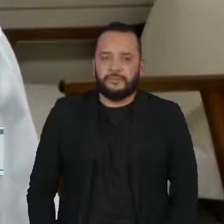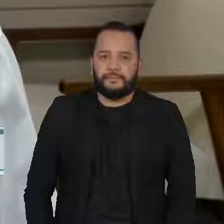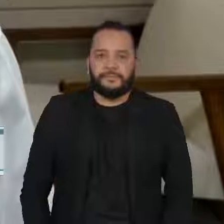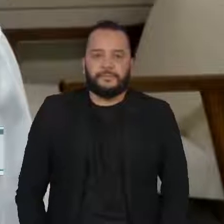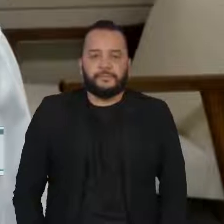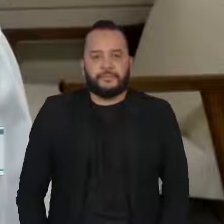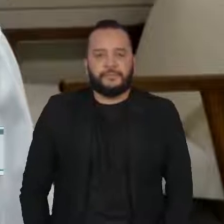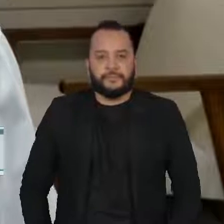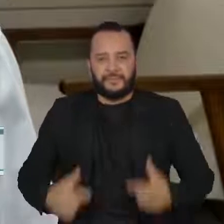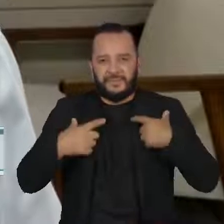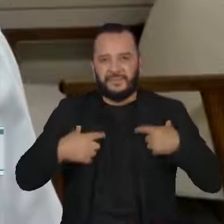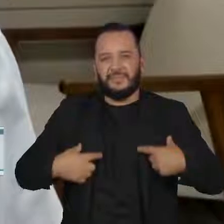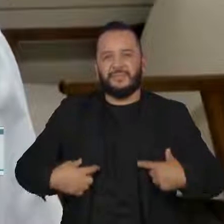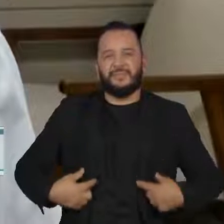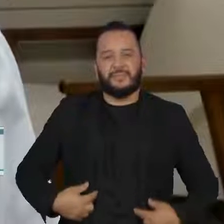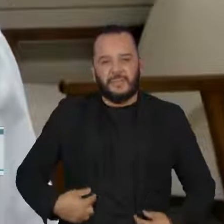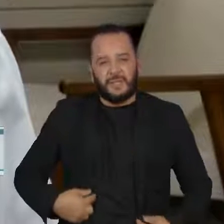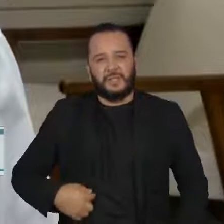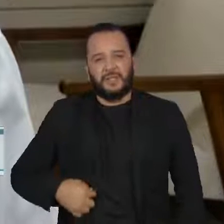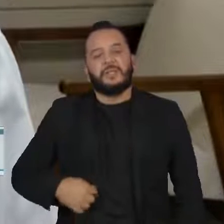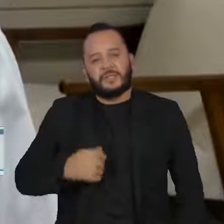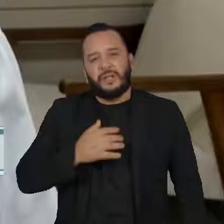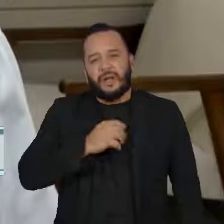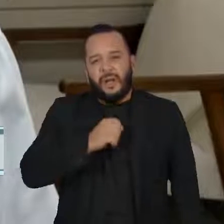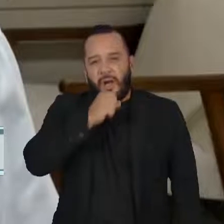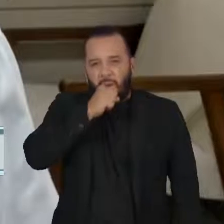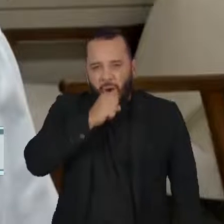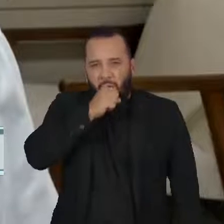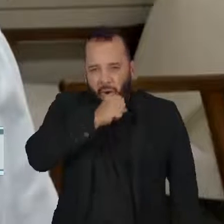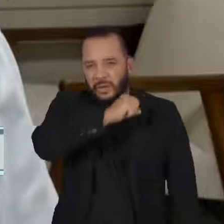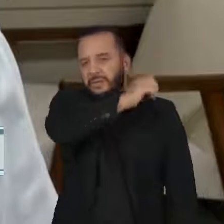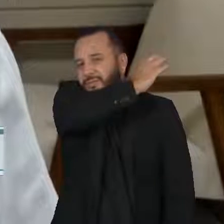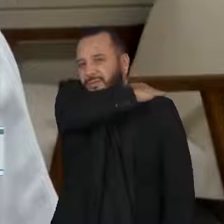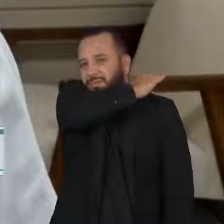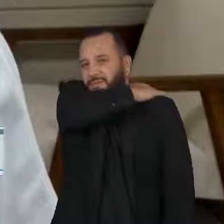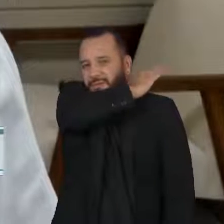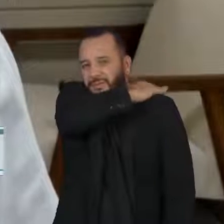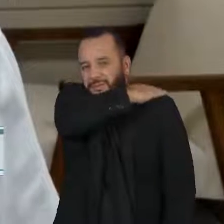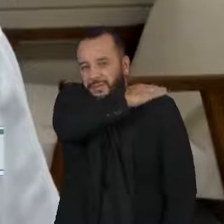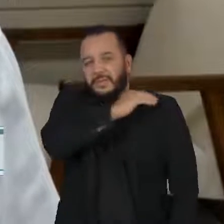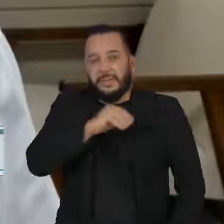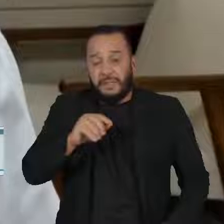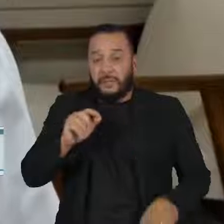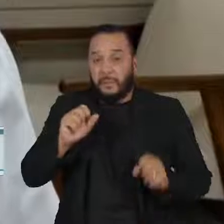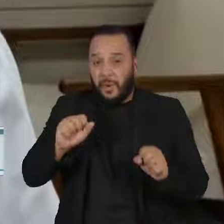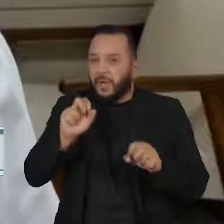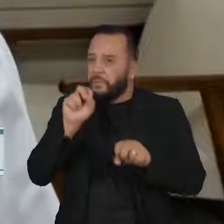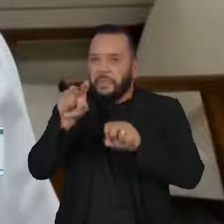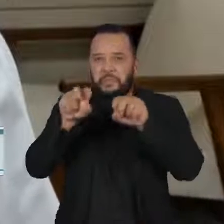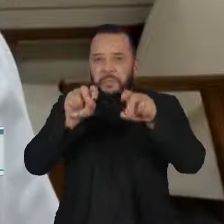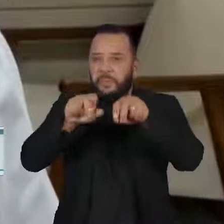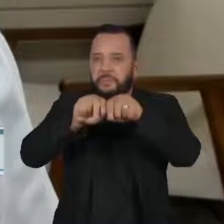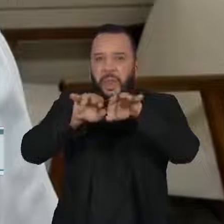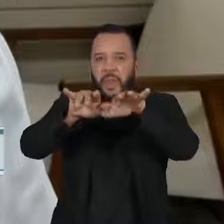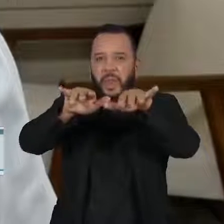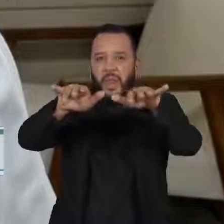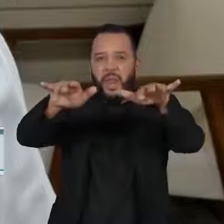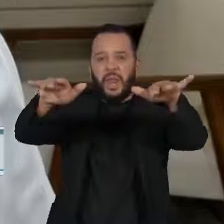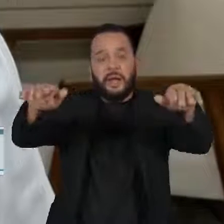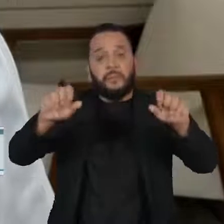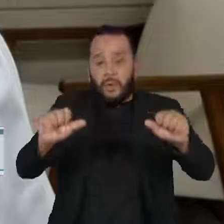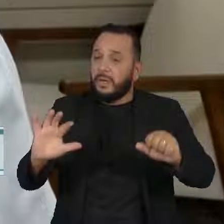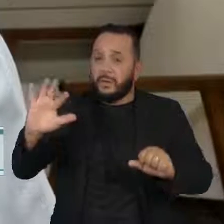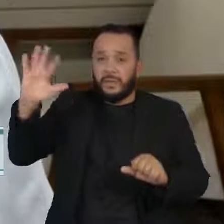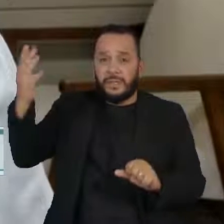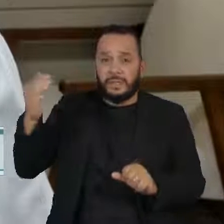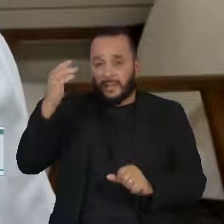Tuberculose é uma doença transmitida pelo ar, assim como o Covid. É uma doença que você pode se infectar